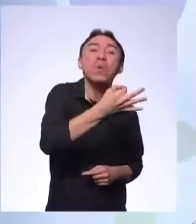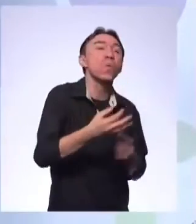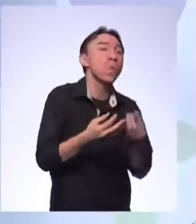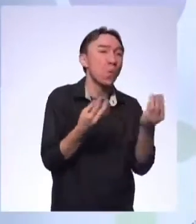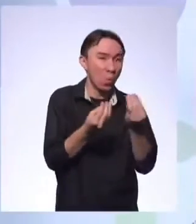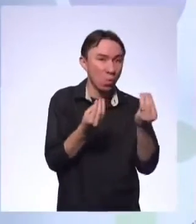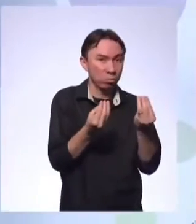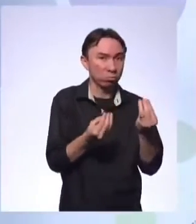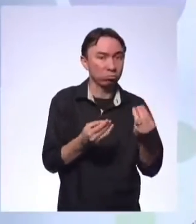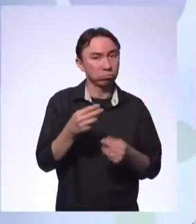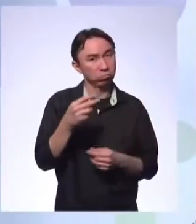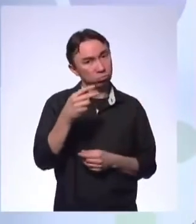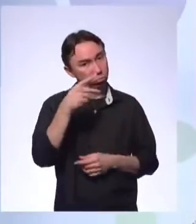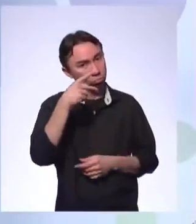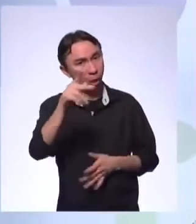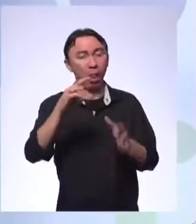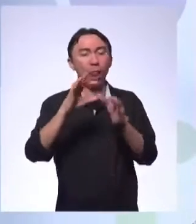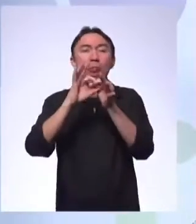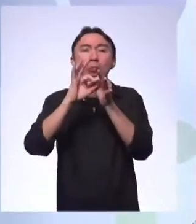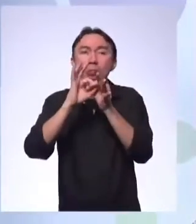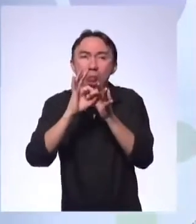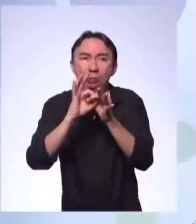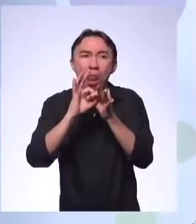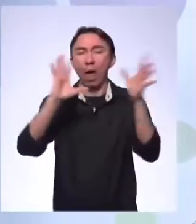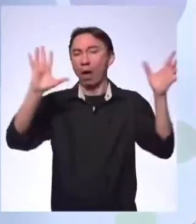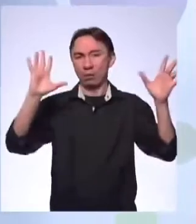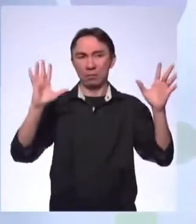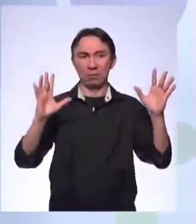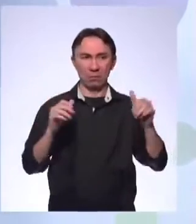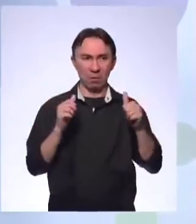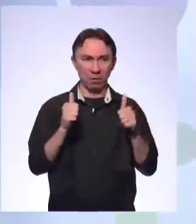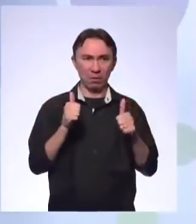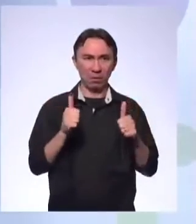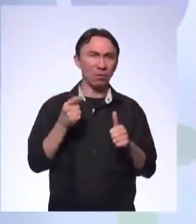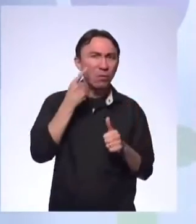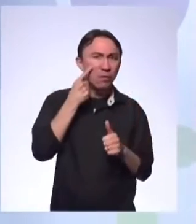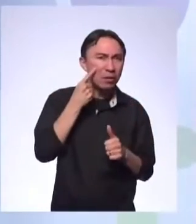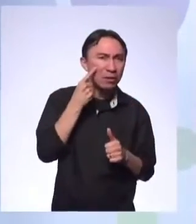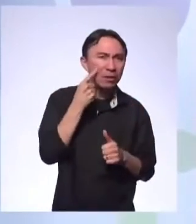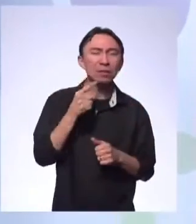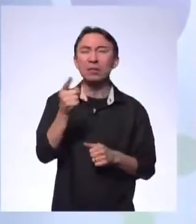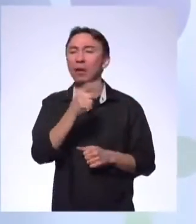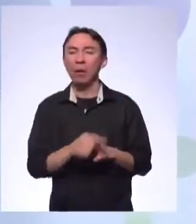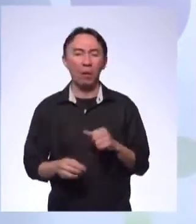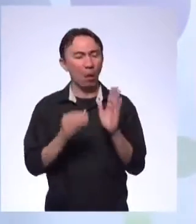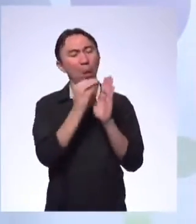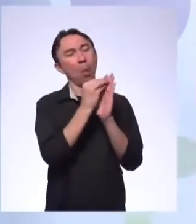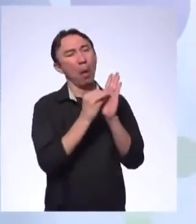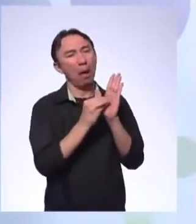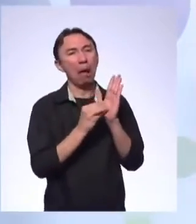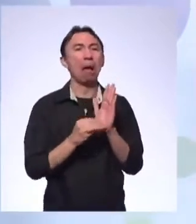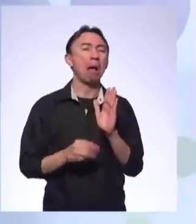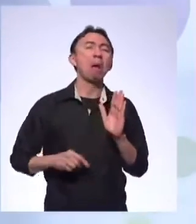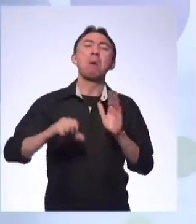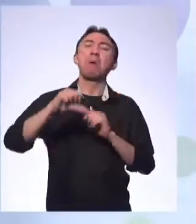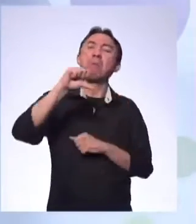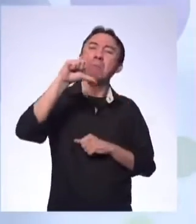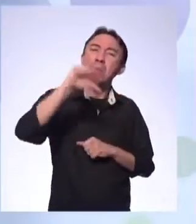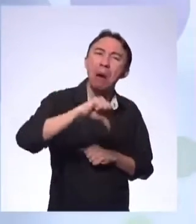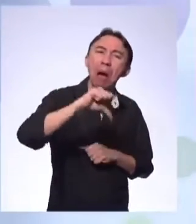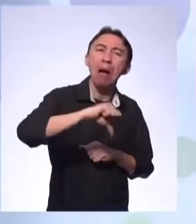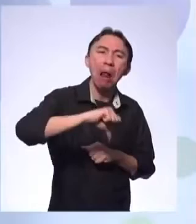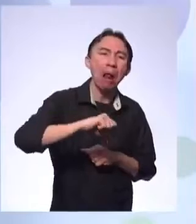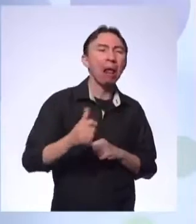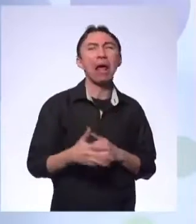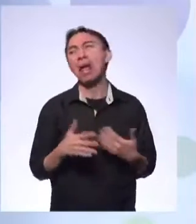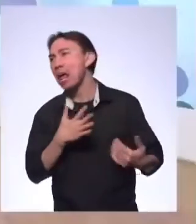livro está bom vocês estão livres vocês estão tendenciando aqui para negativo tô percebendo a maioria está aqui parece que queria tá lavando a